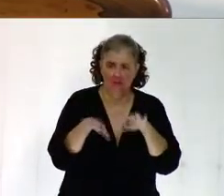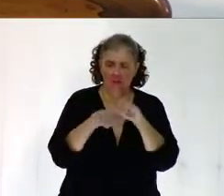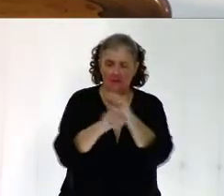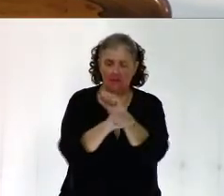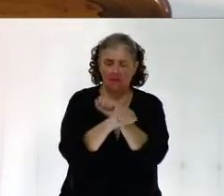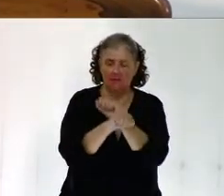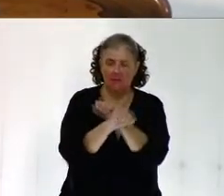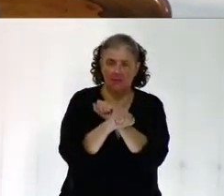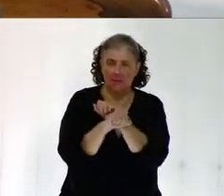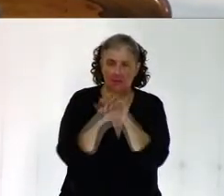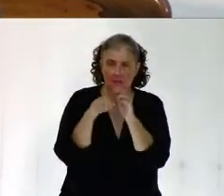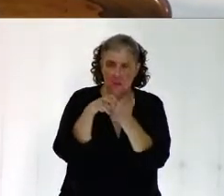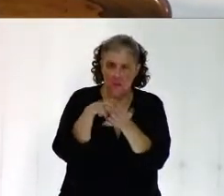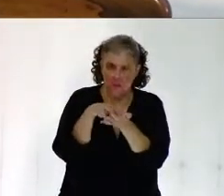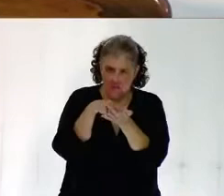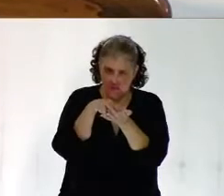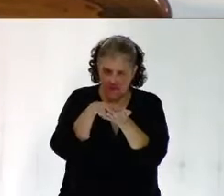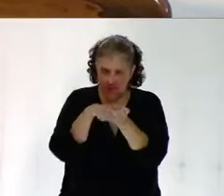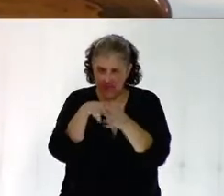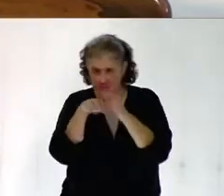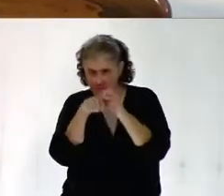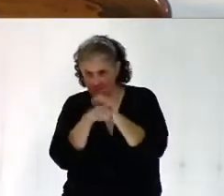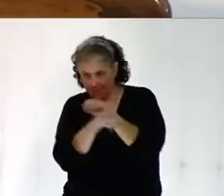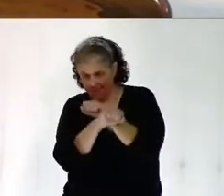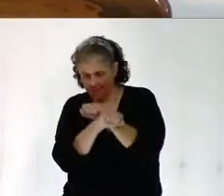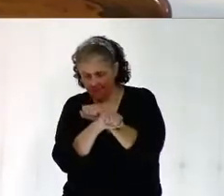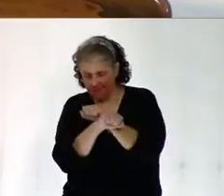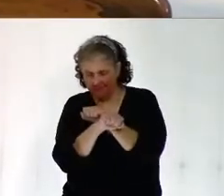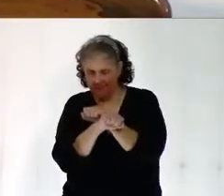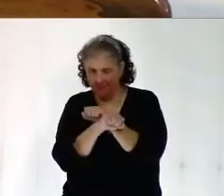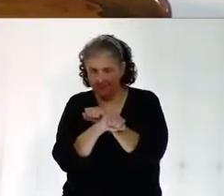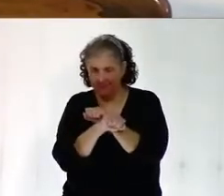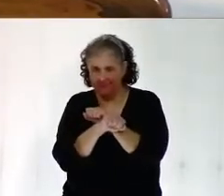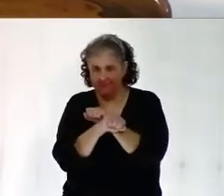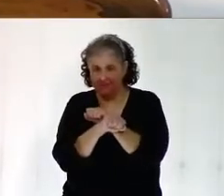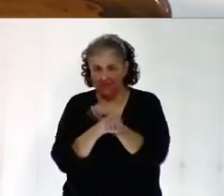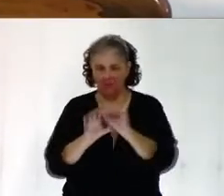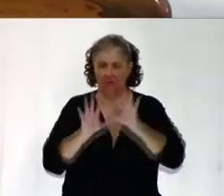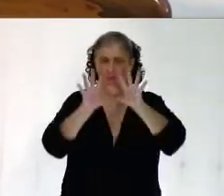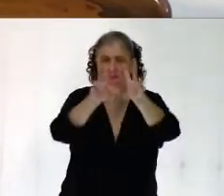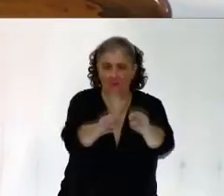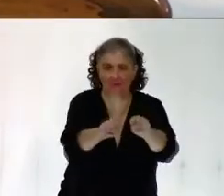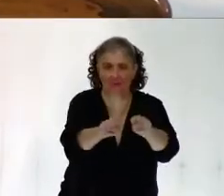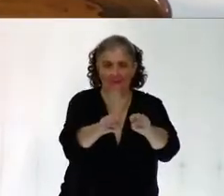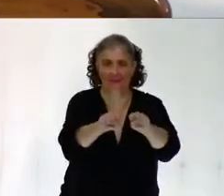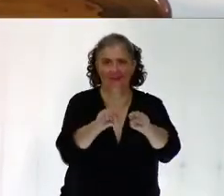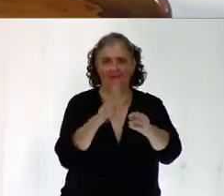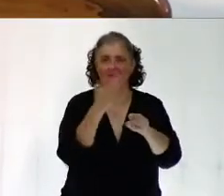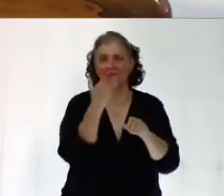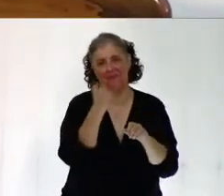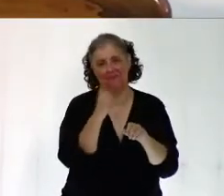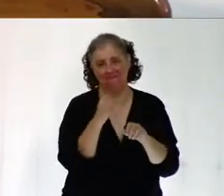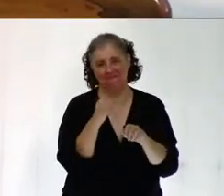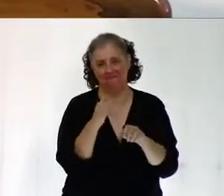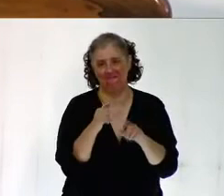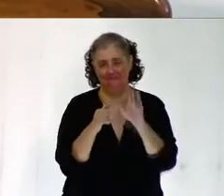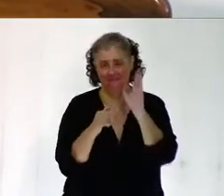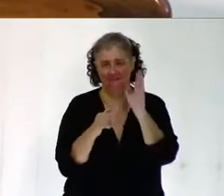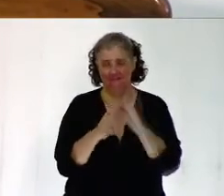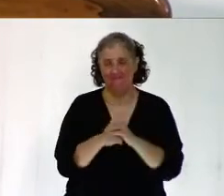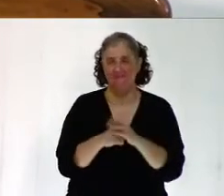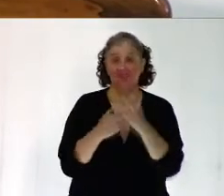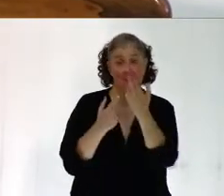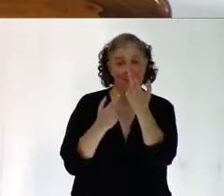para atacar e este é o mau dia meus irmãos eu quero começar essa meditação